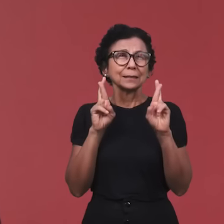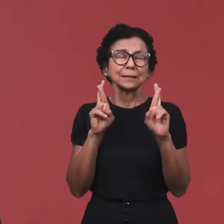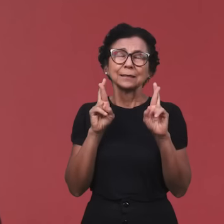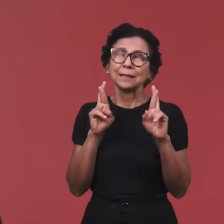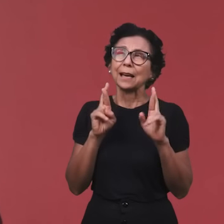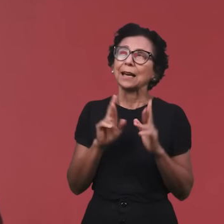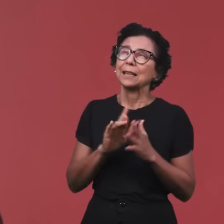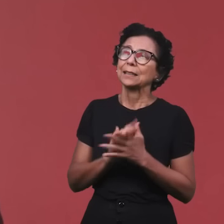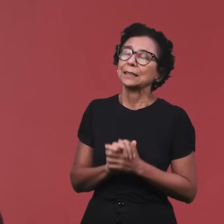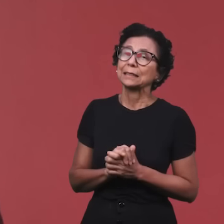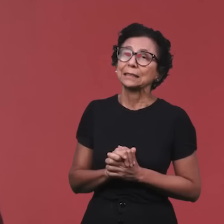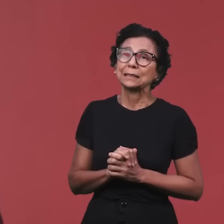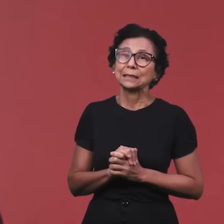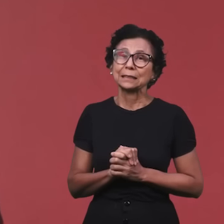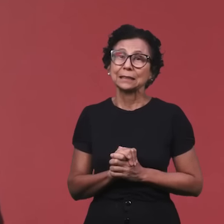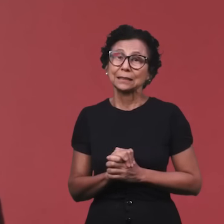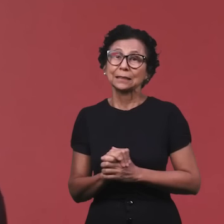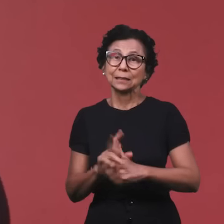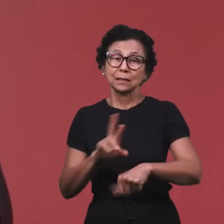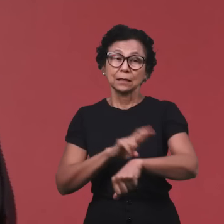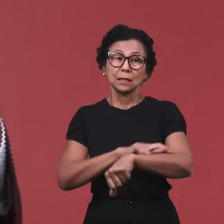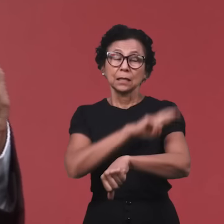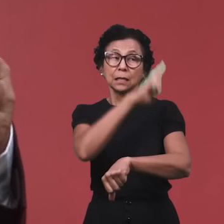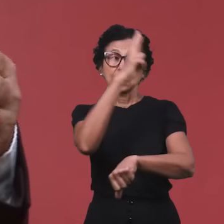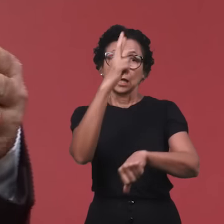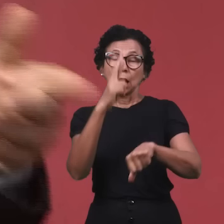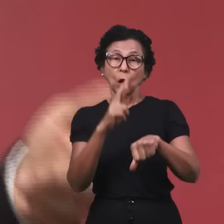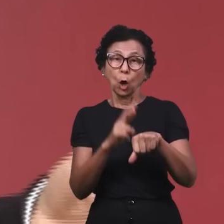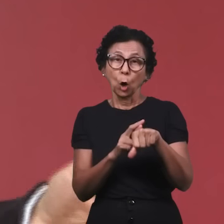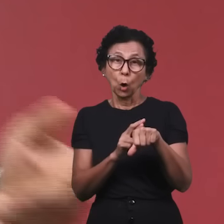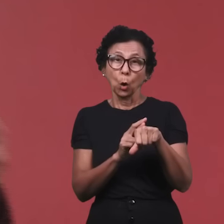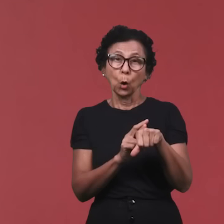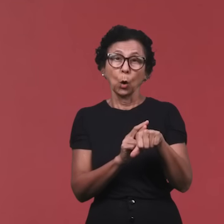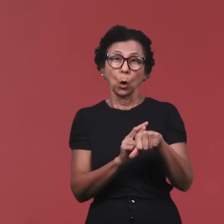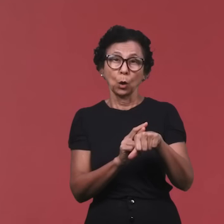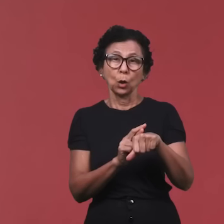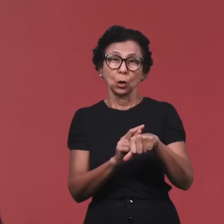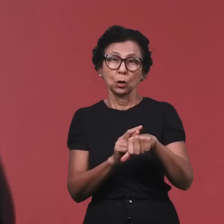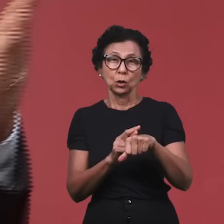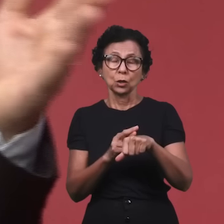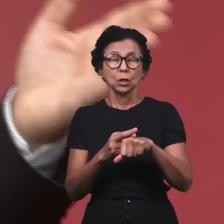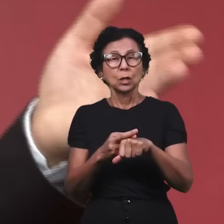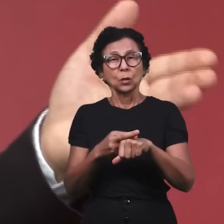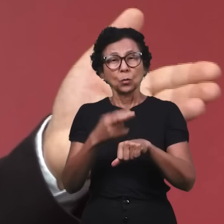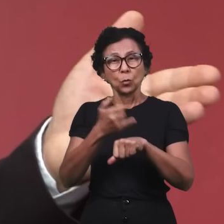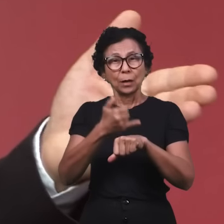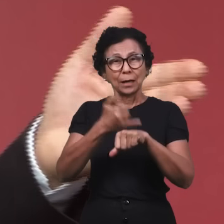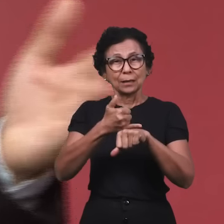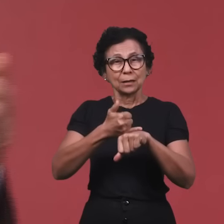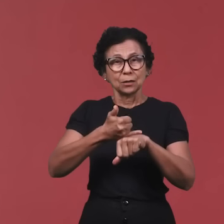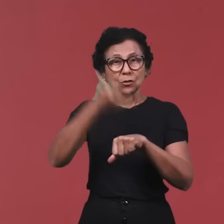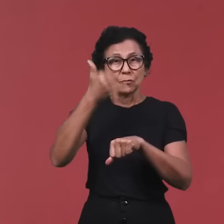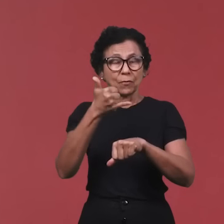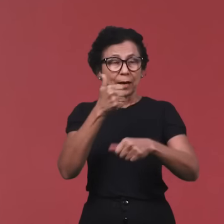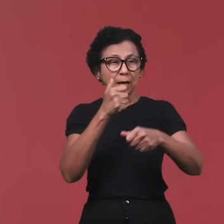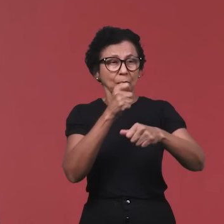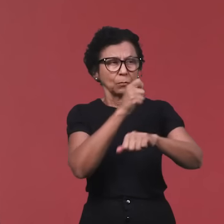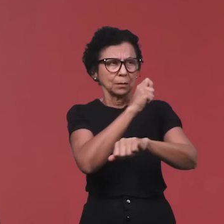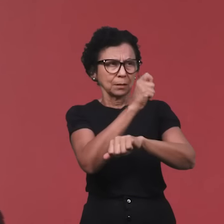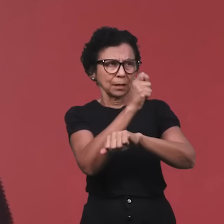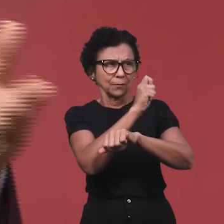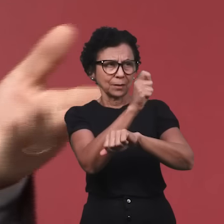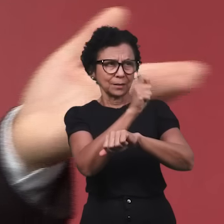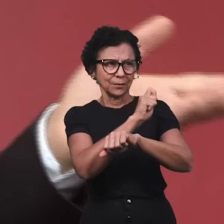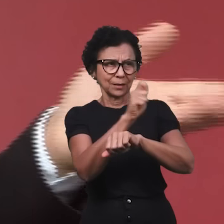elas fossem gravadas com penas de ferro na rocha, com penas de chumbo. A expressão é pena de chumbo. Nós temos até um louvor que canta isso. Se você